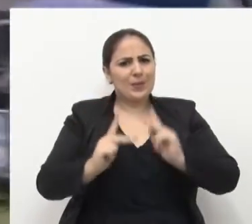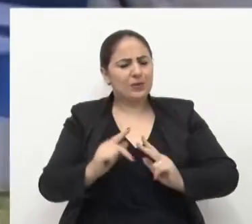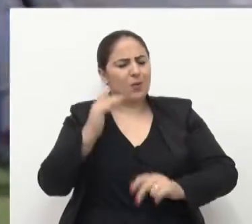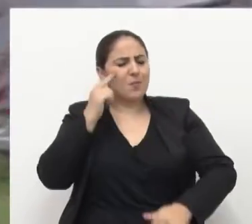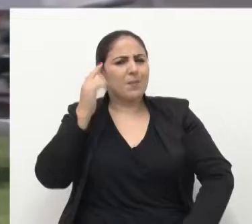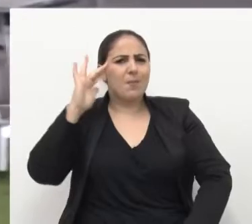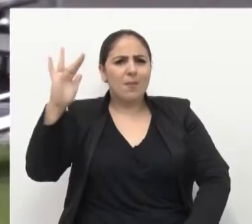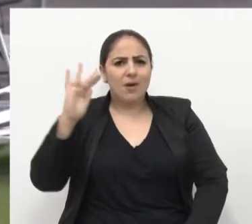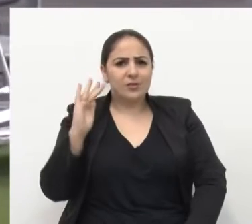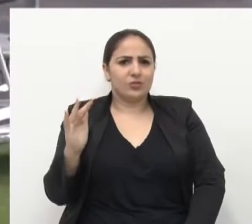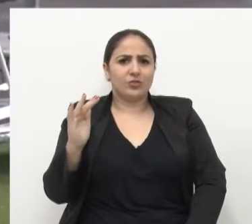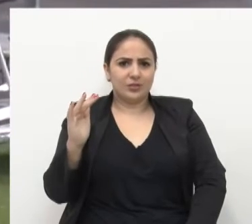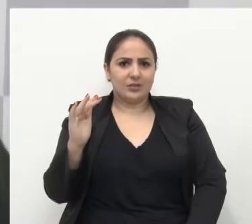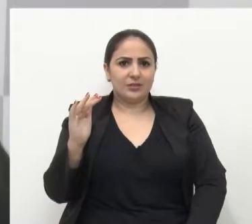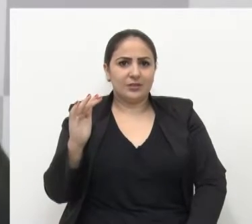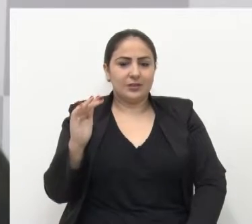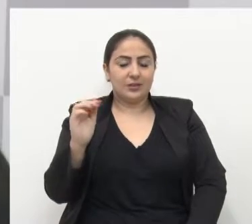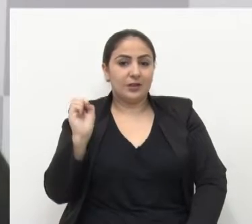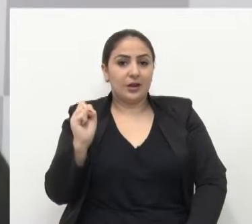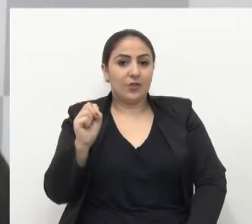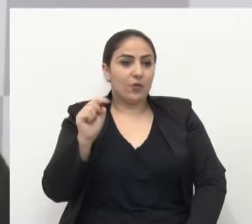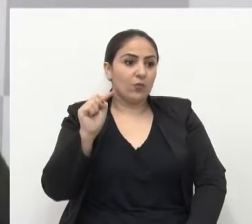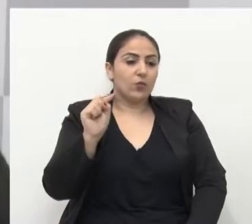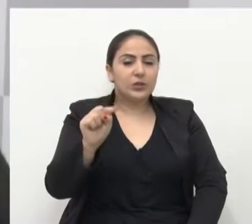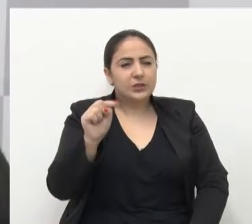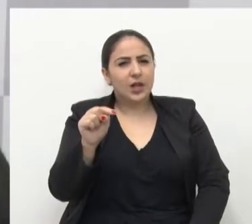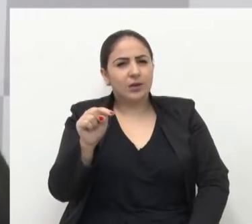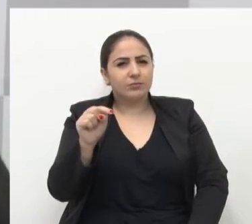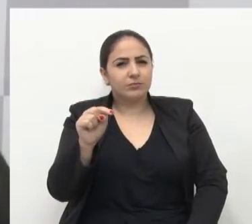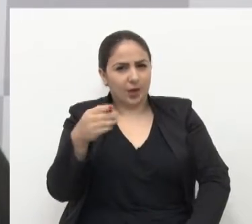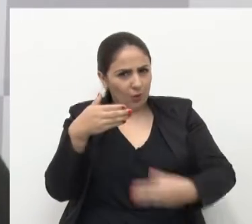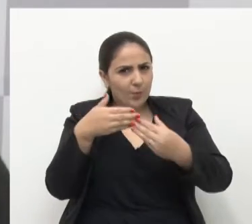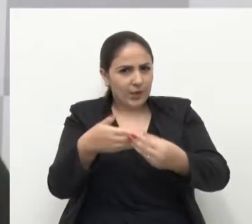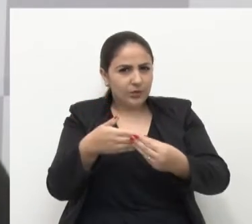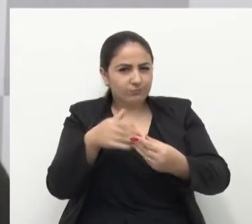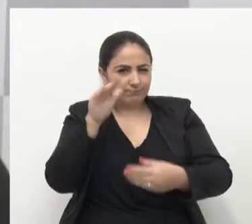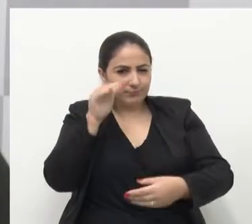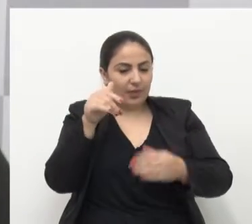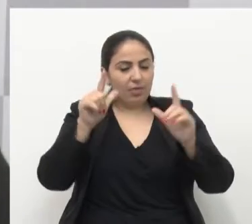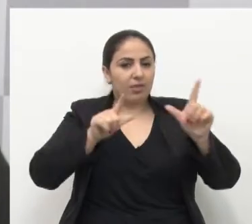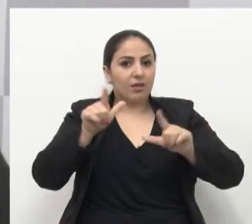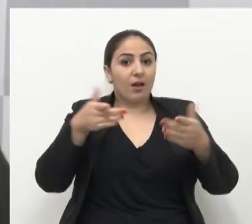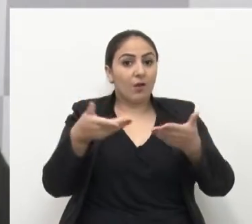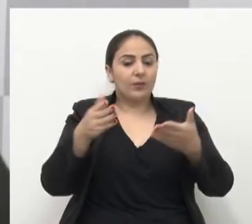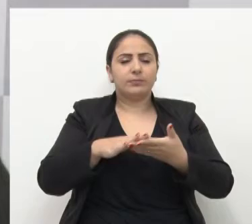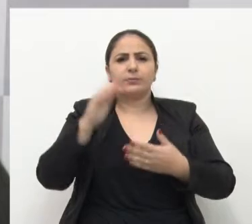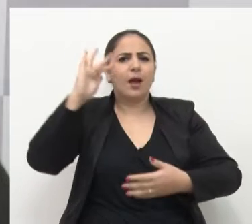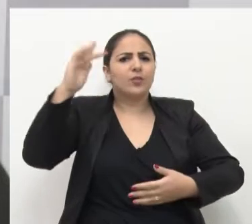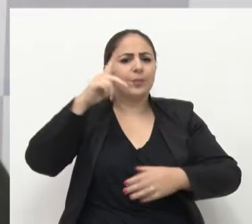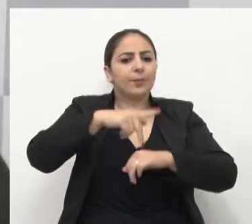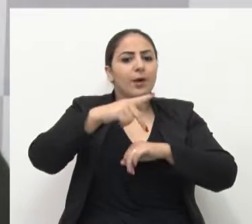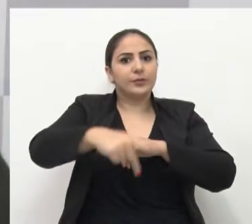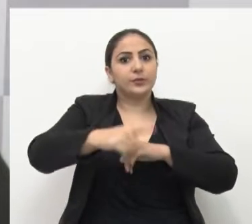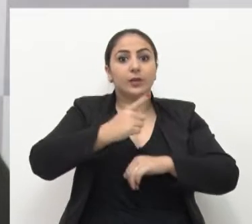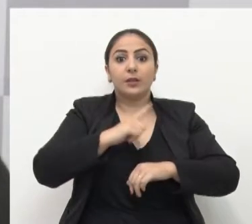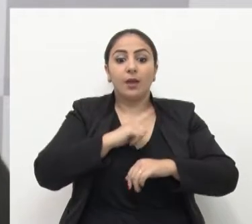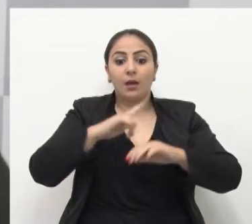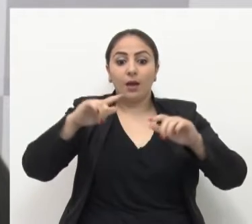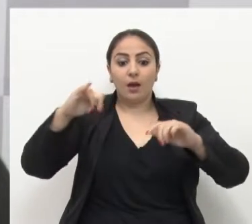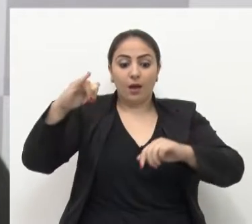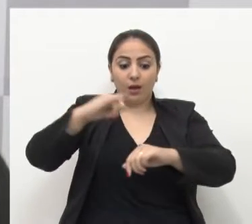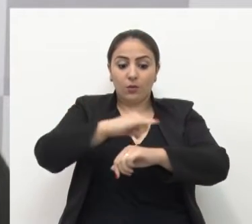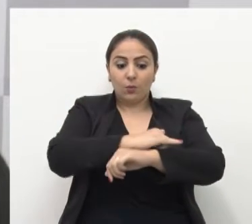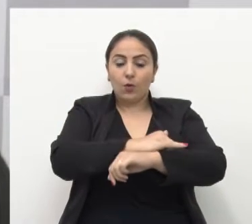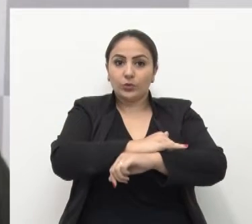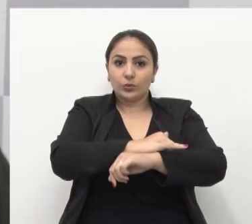agora você imagina o senhor ea senhora está nos acompanhando imagina paz fundos a ter um